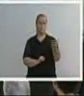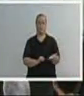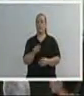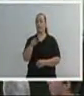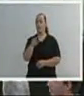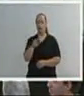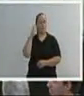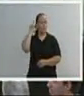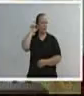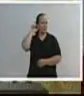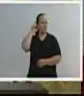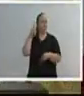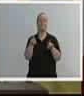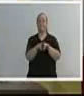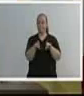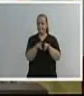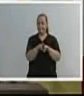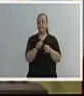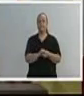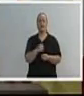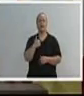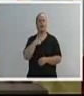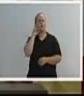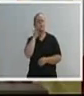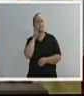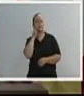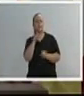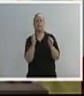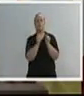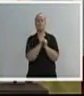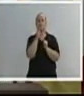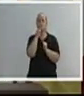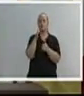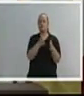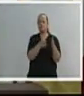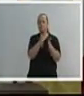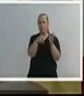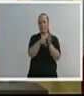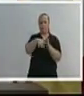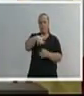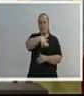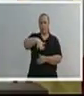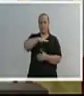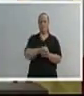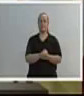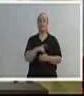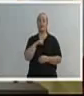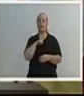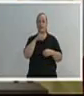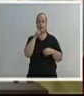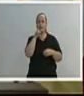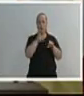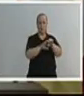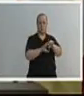amigo Jens, e vou falar mais. Estive lá com ele, olhando o Ribeirão Itopava, tem tubos que quando vão sair no rio já